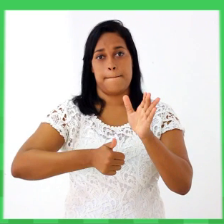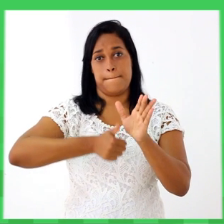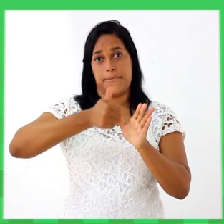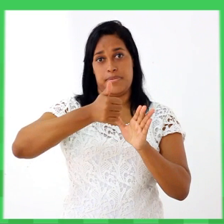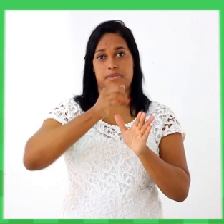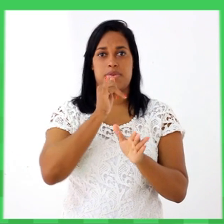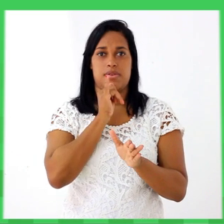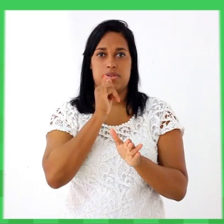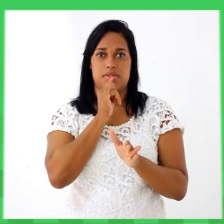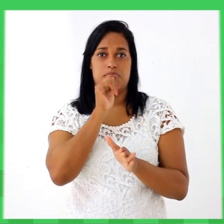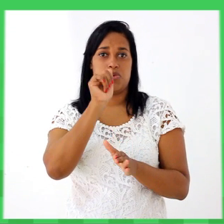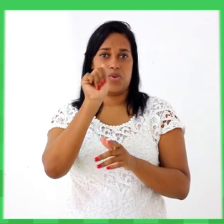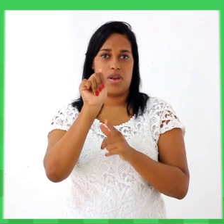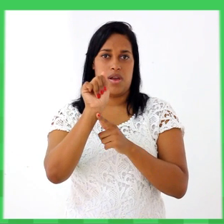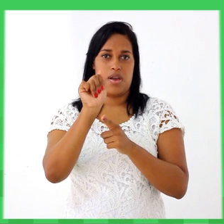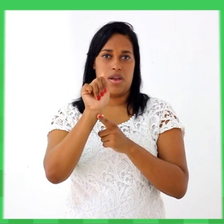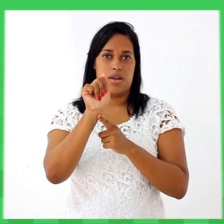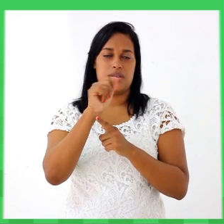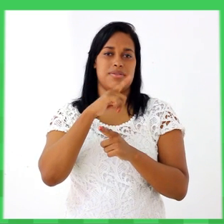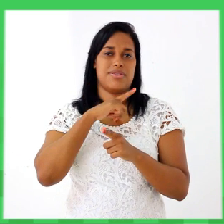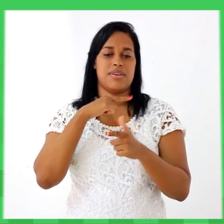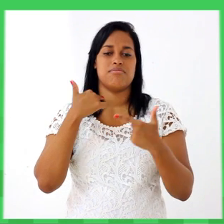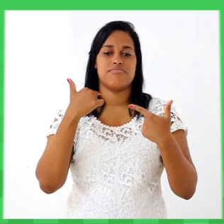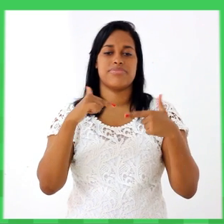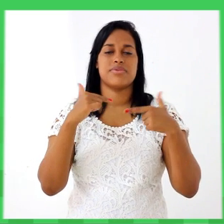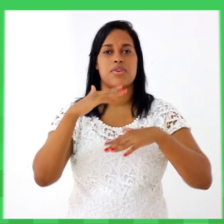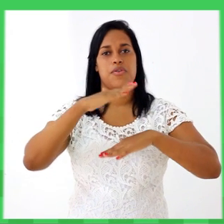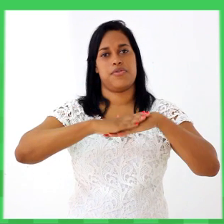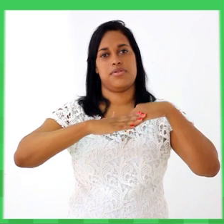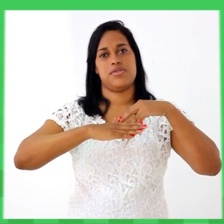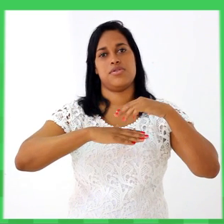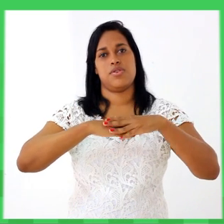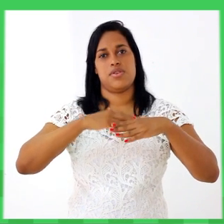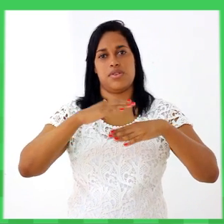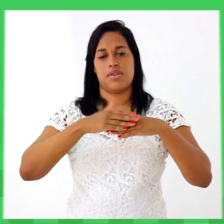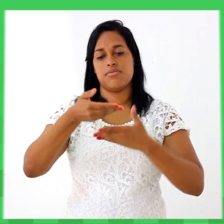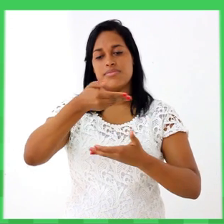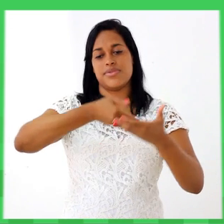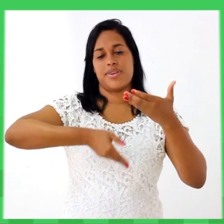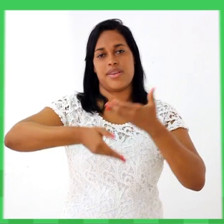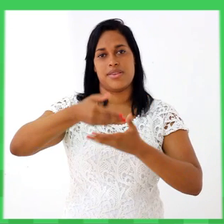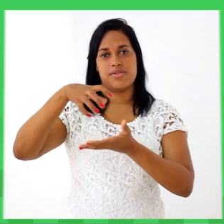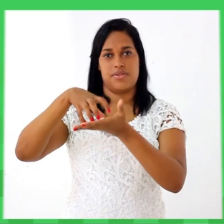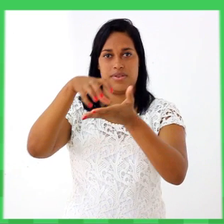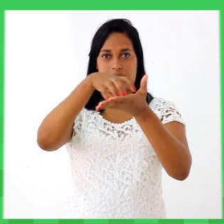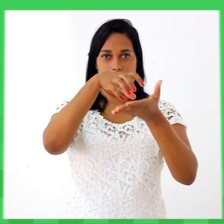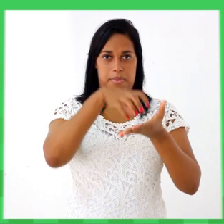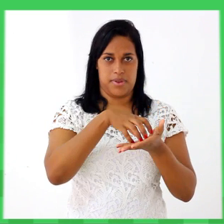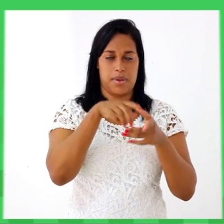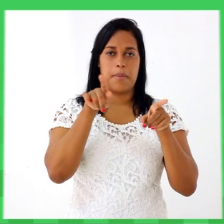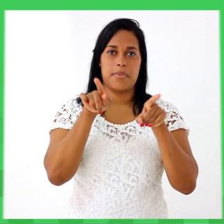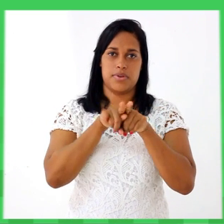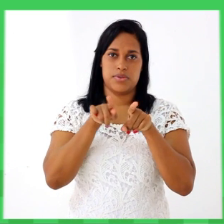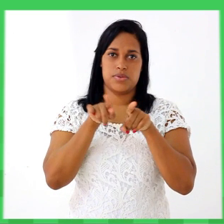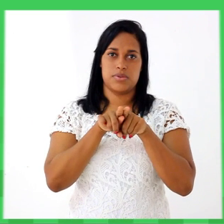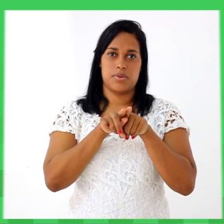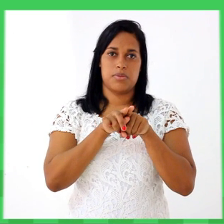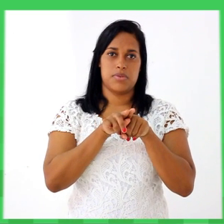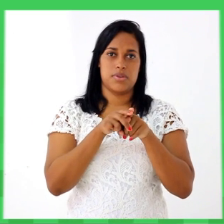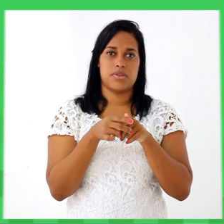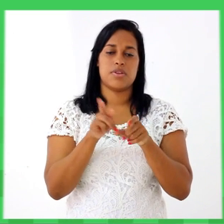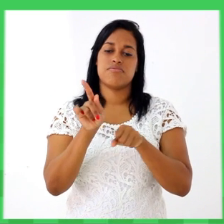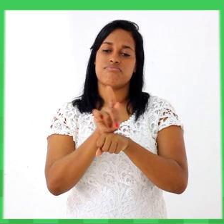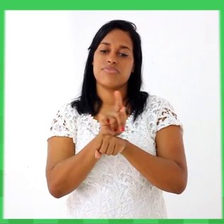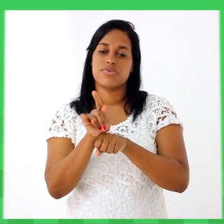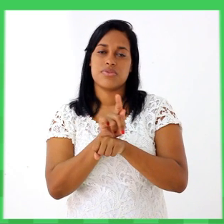exemplo, no exemplo A, nós temos empregados se relacionam com departamentos com um relacionamento chamado